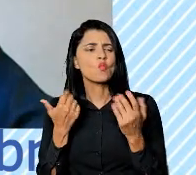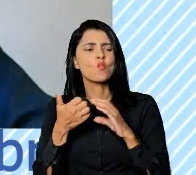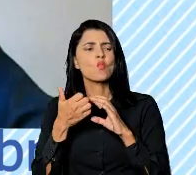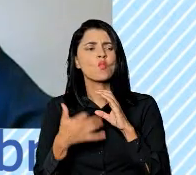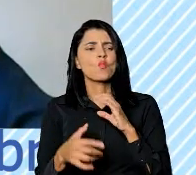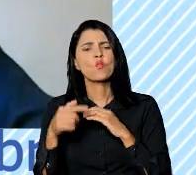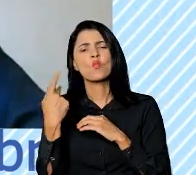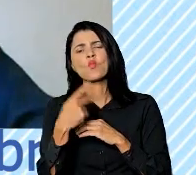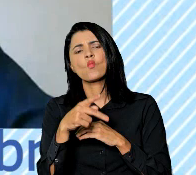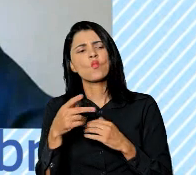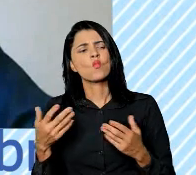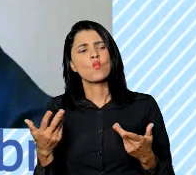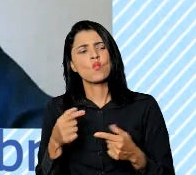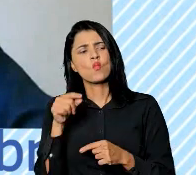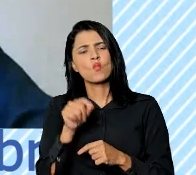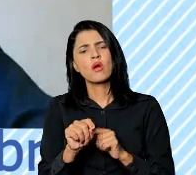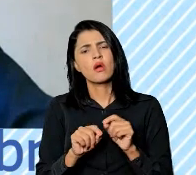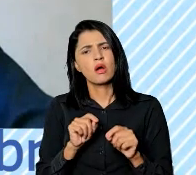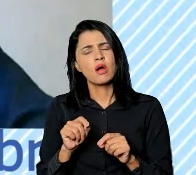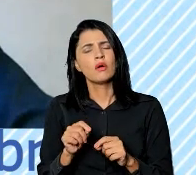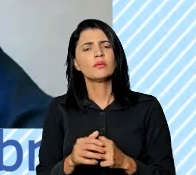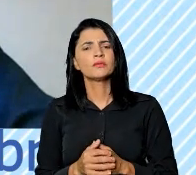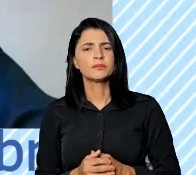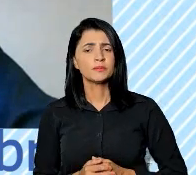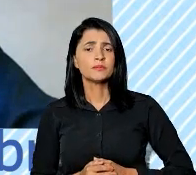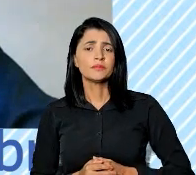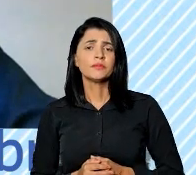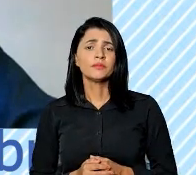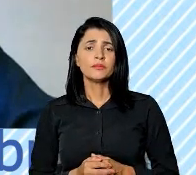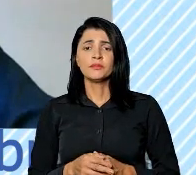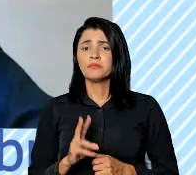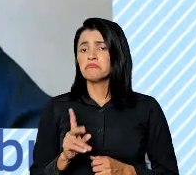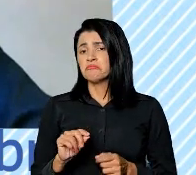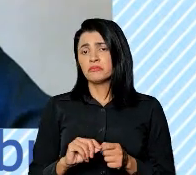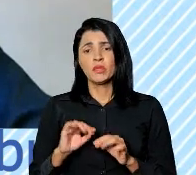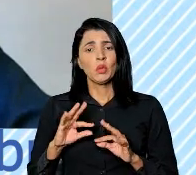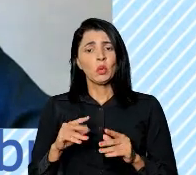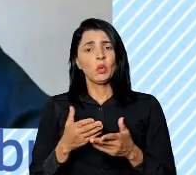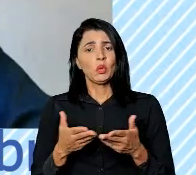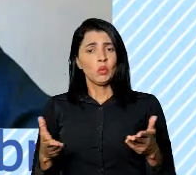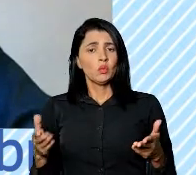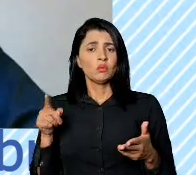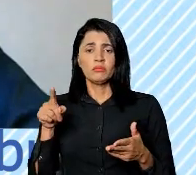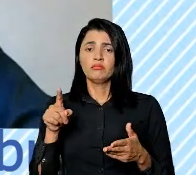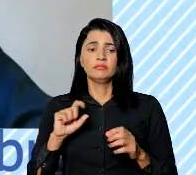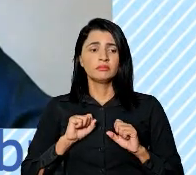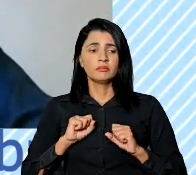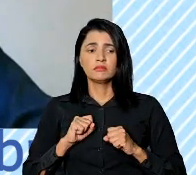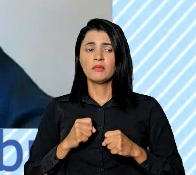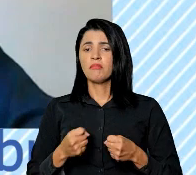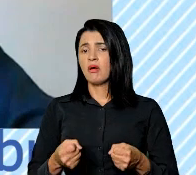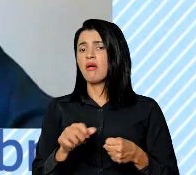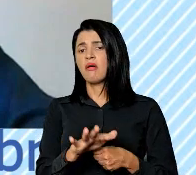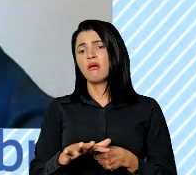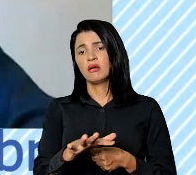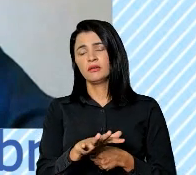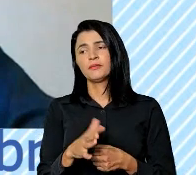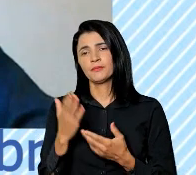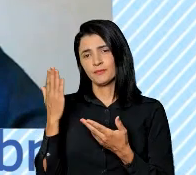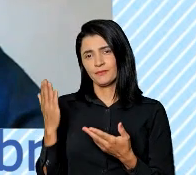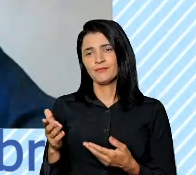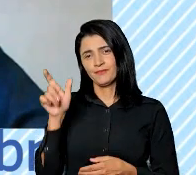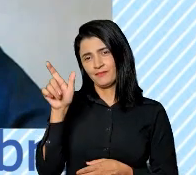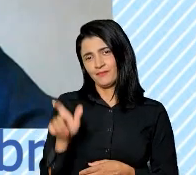mesma qualidade, a mesma dedicação que faz em tudo quanto se empenha. A Flávia é